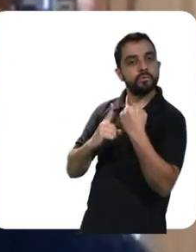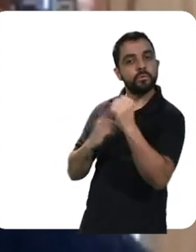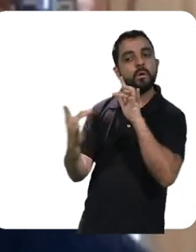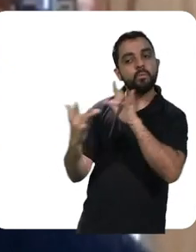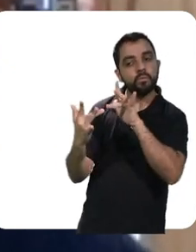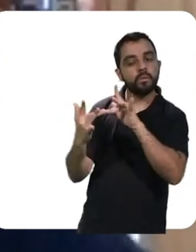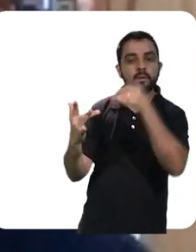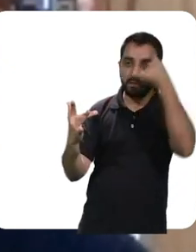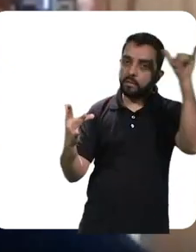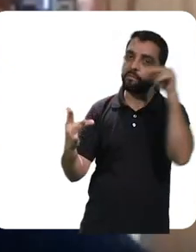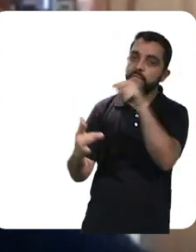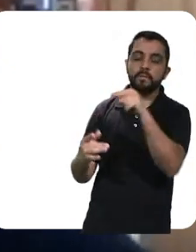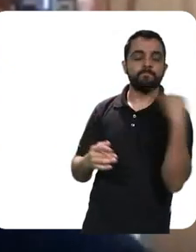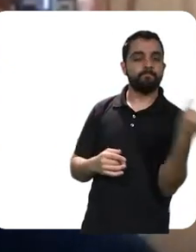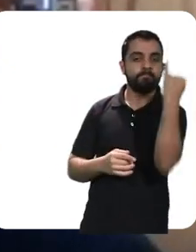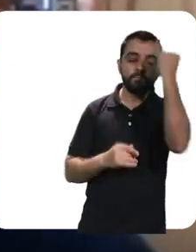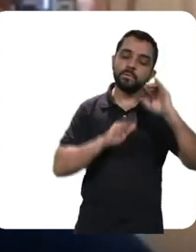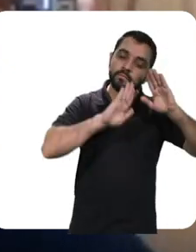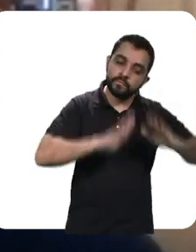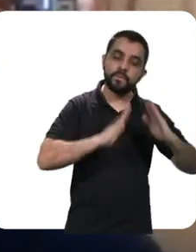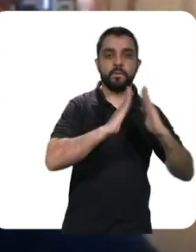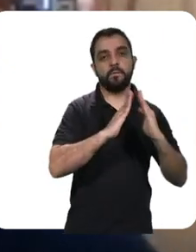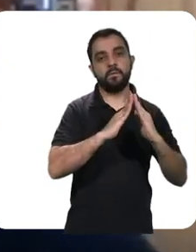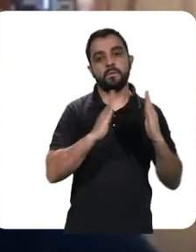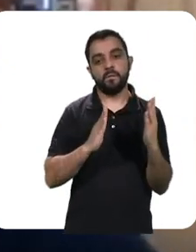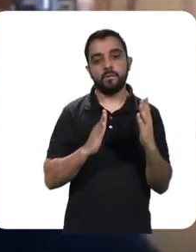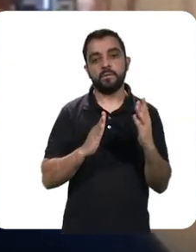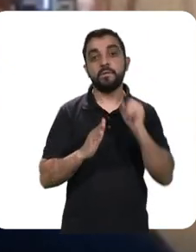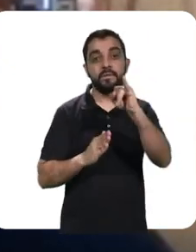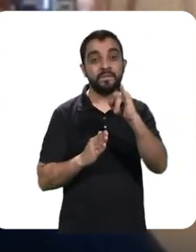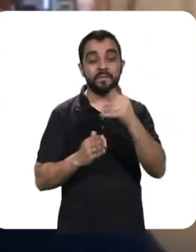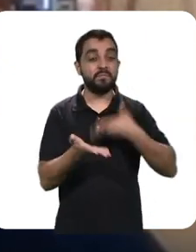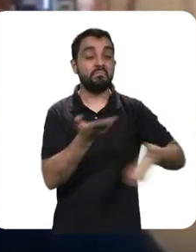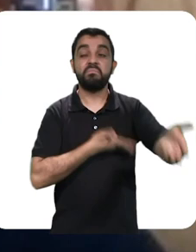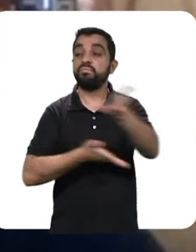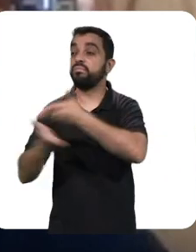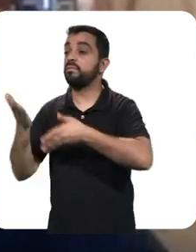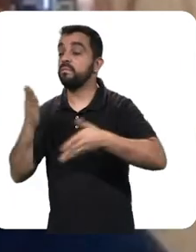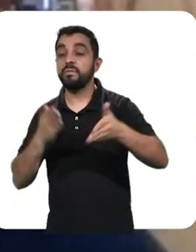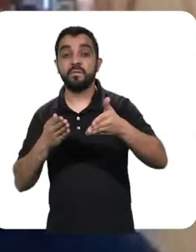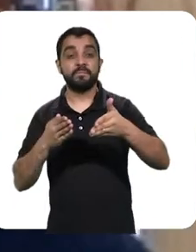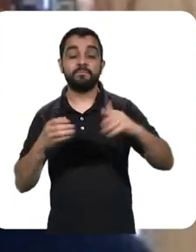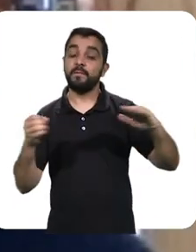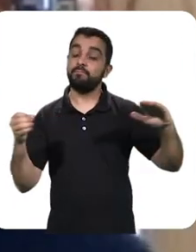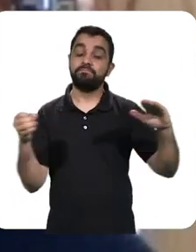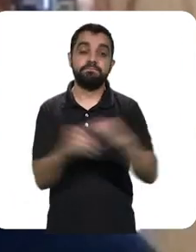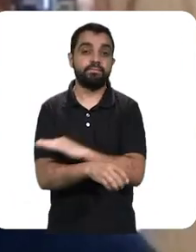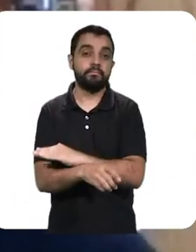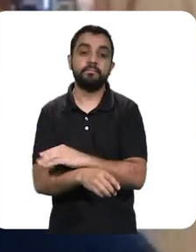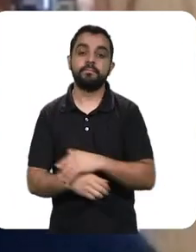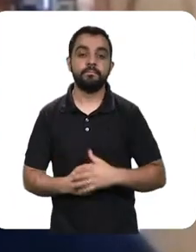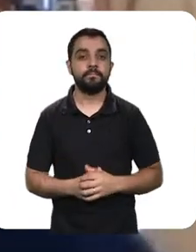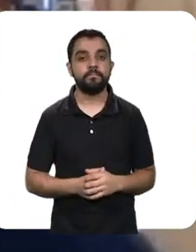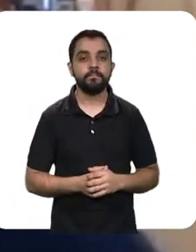Acho que isso é o ponto fundamental. Senão, nenhum sistema vai dar conta. É o que a gente está vendo nos outros países. E complementando a